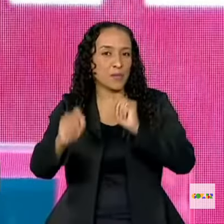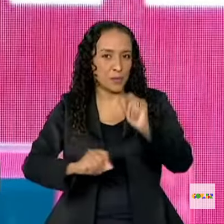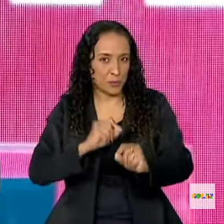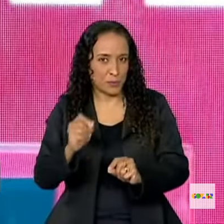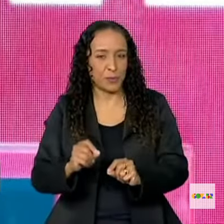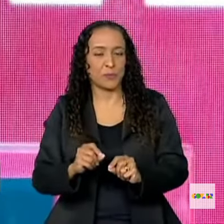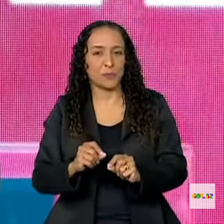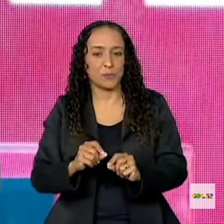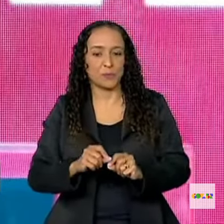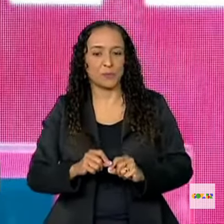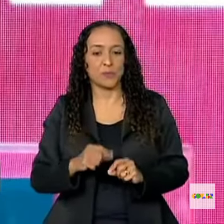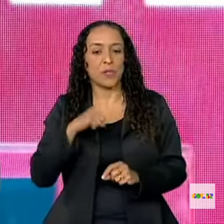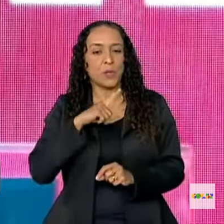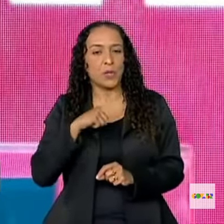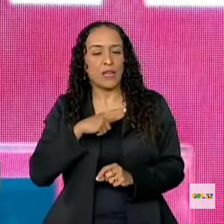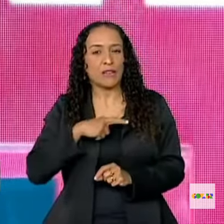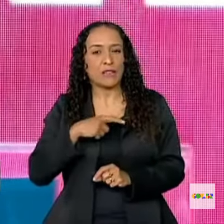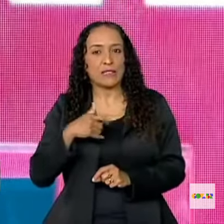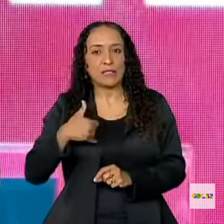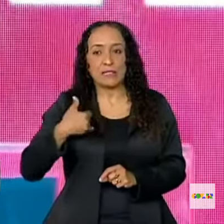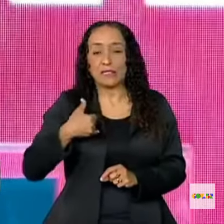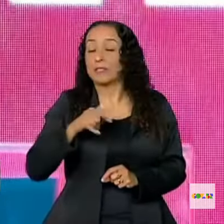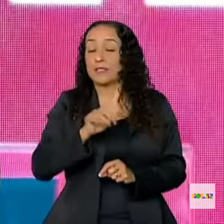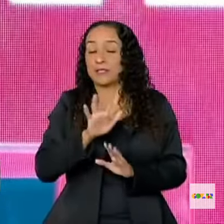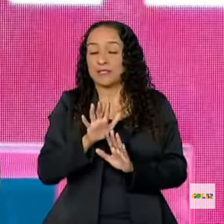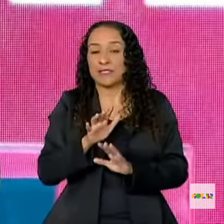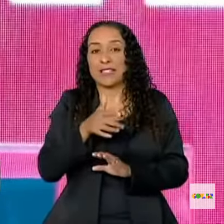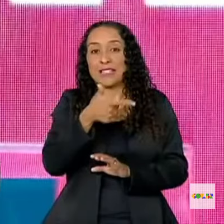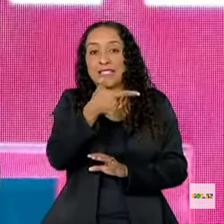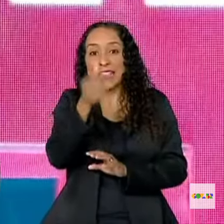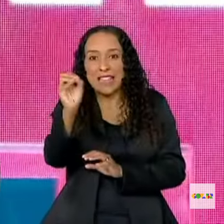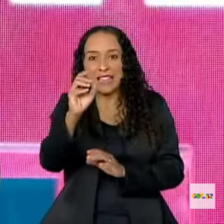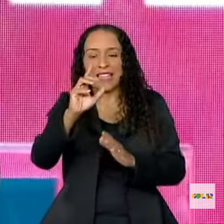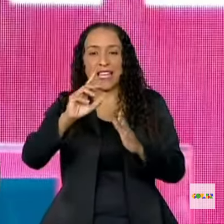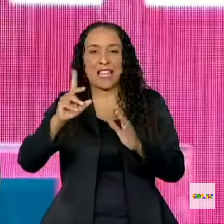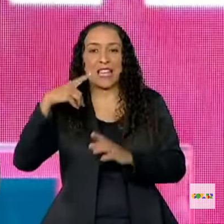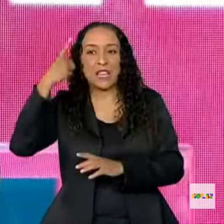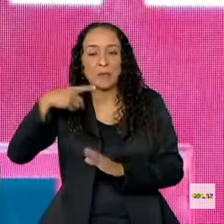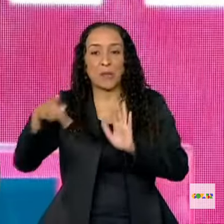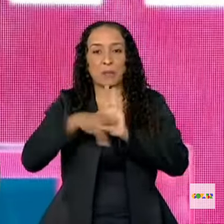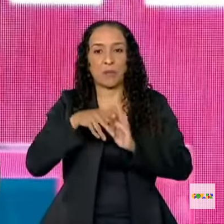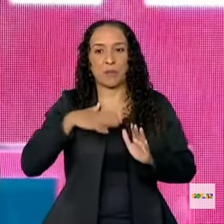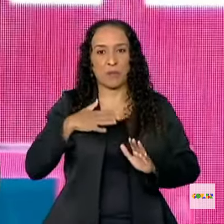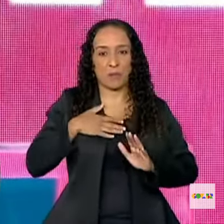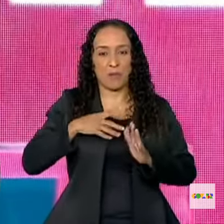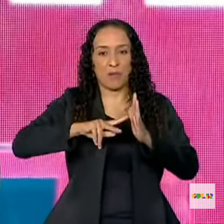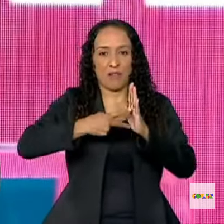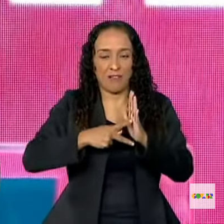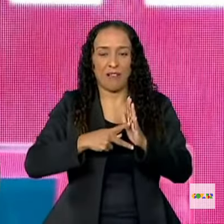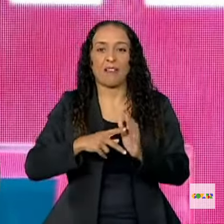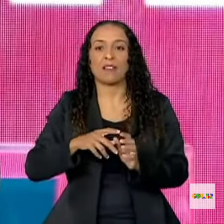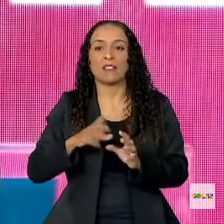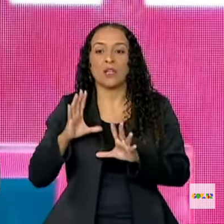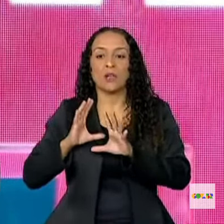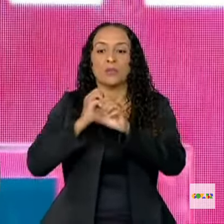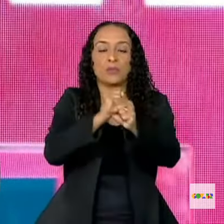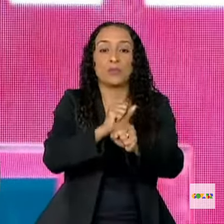coisa eu tenho 70 deputados do meu partido no Parlamento de